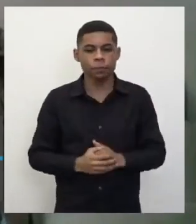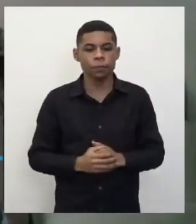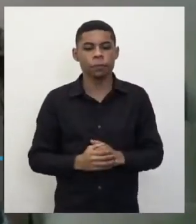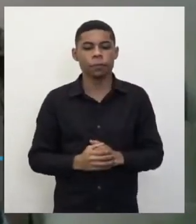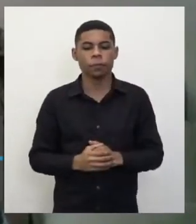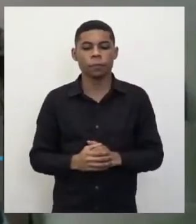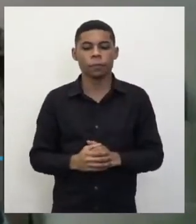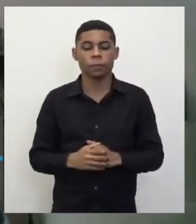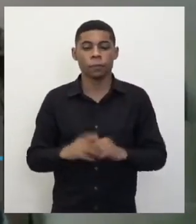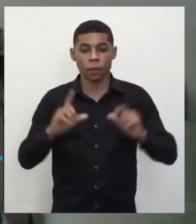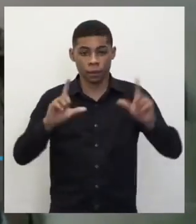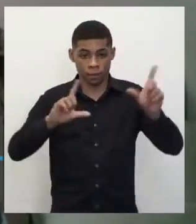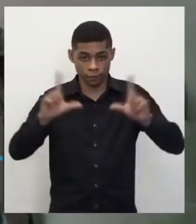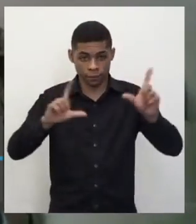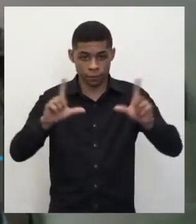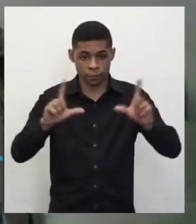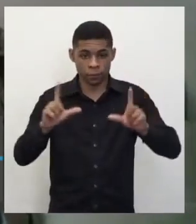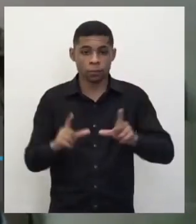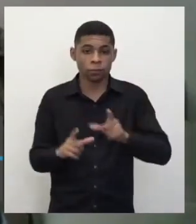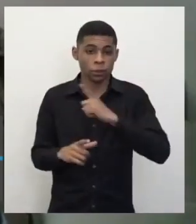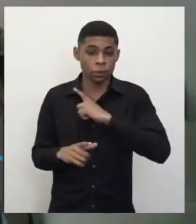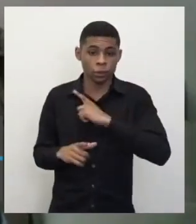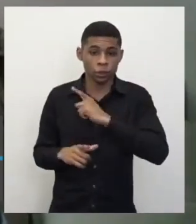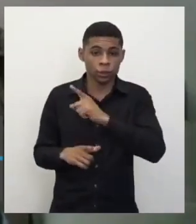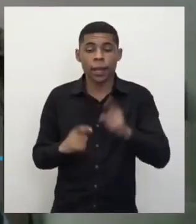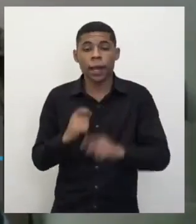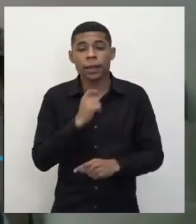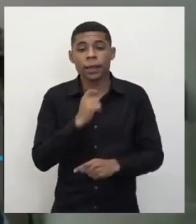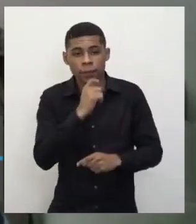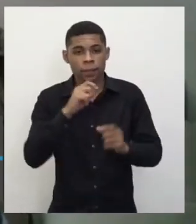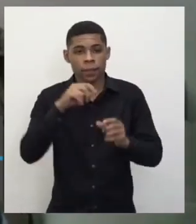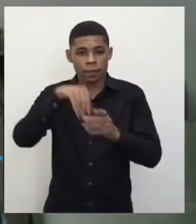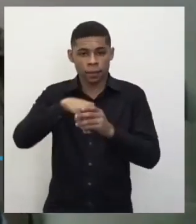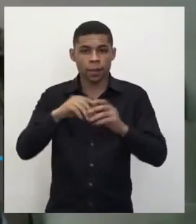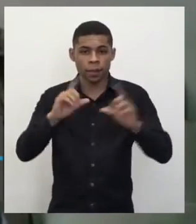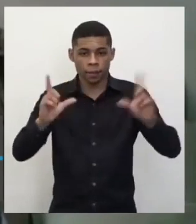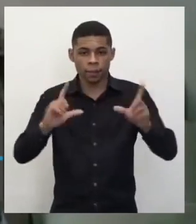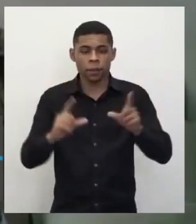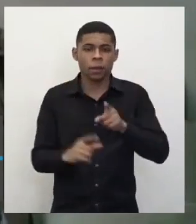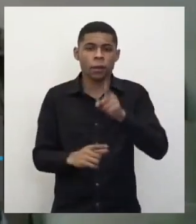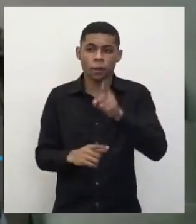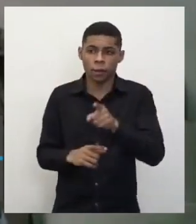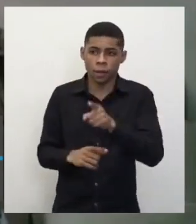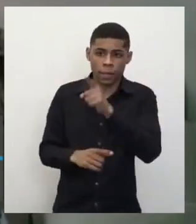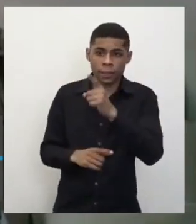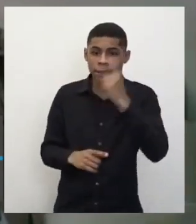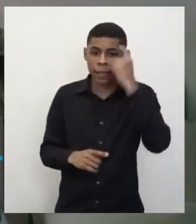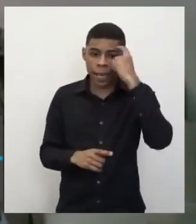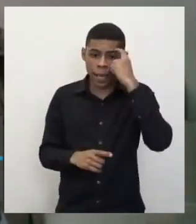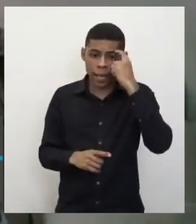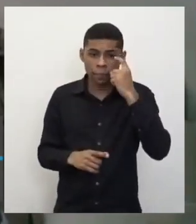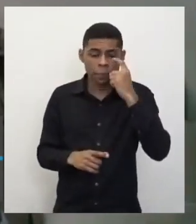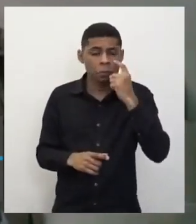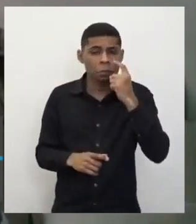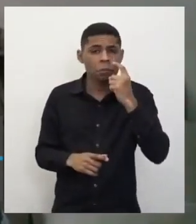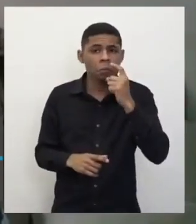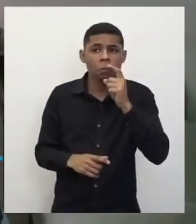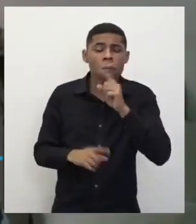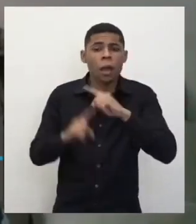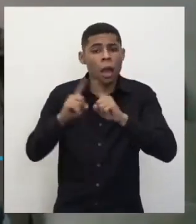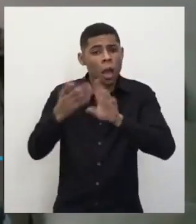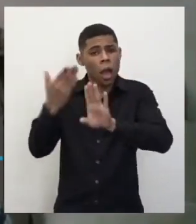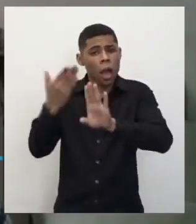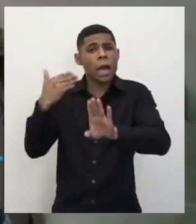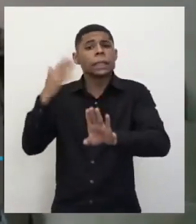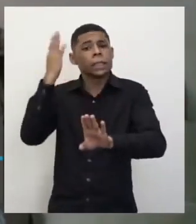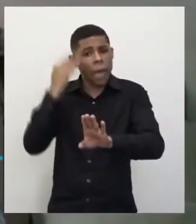Que na TV, uma entrevista de TV, não só você sabe, o entrevistador já sabe o que ele vai perguntar, mas como ele